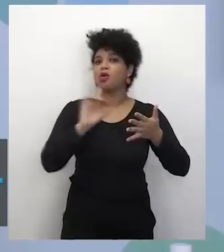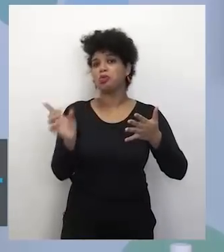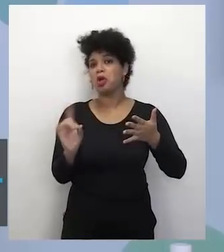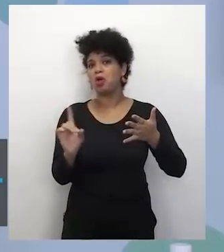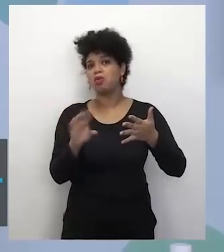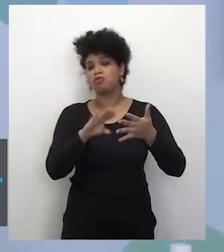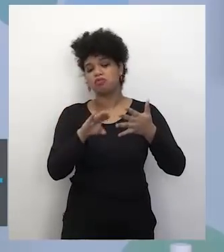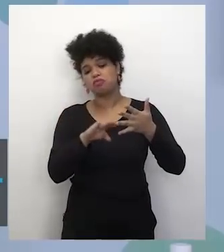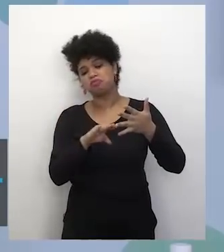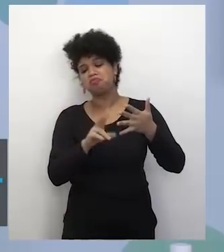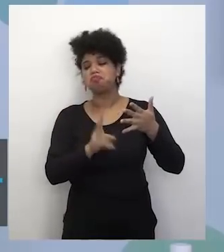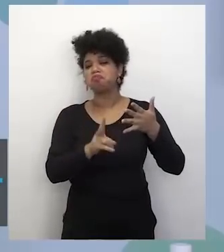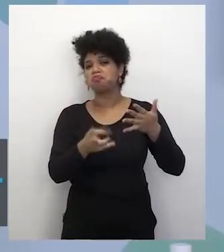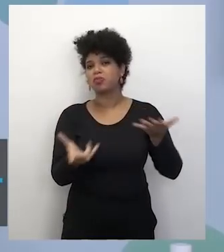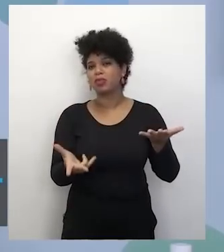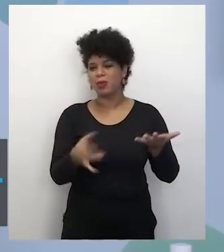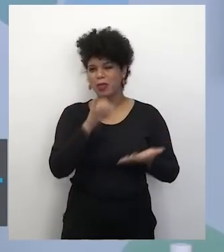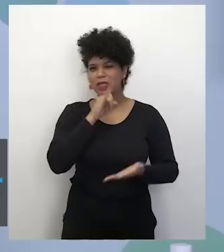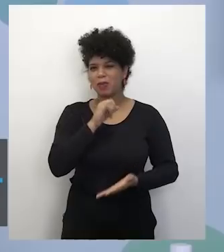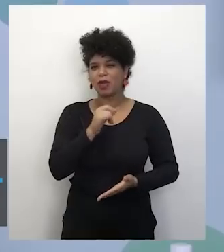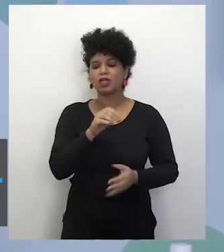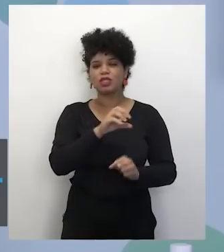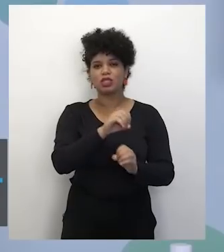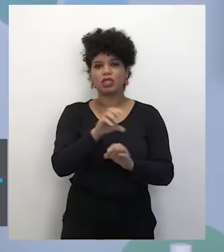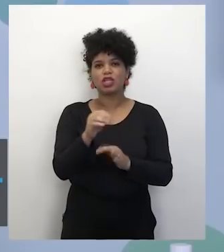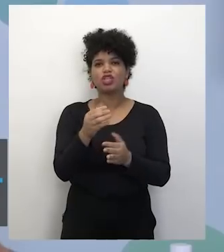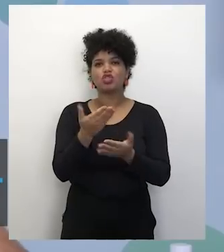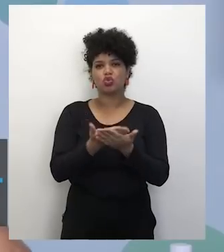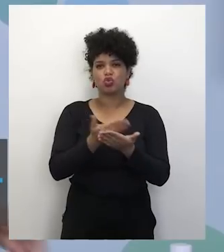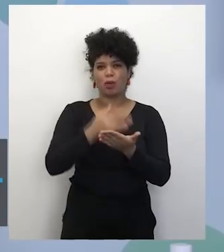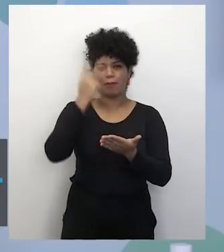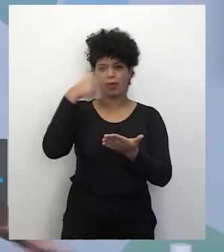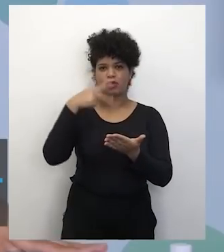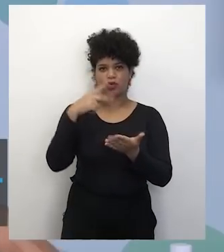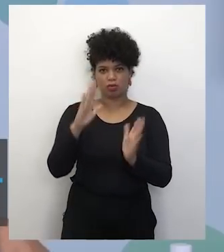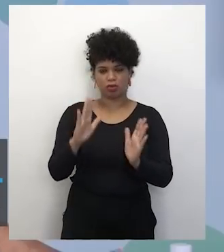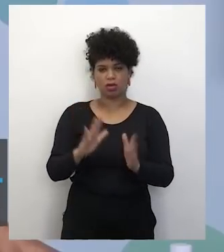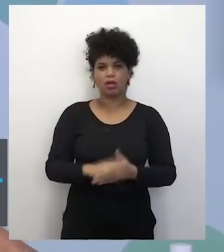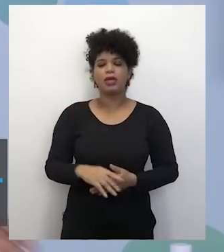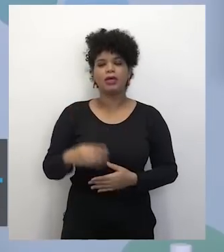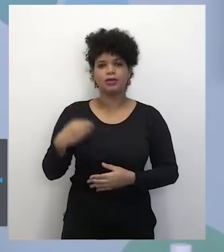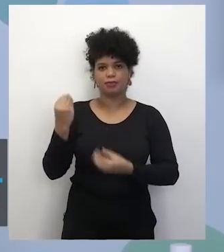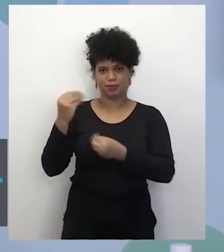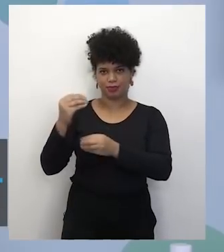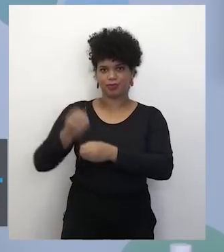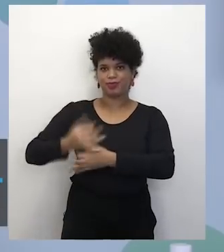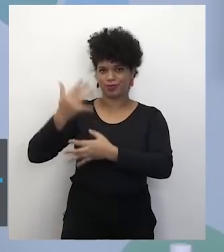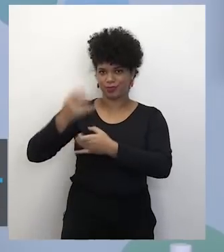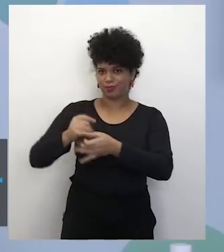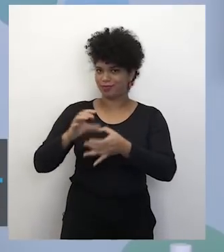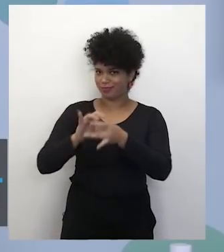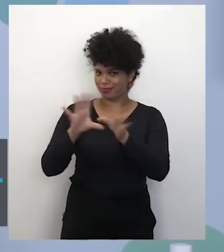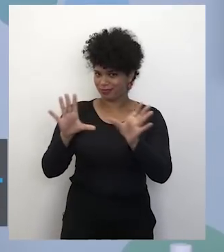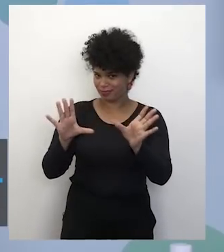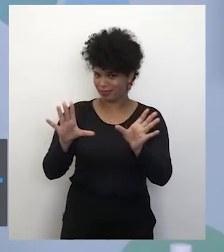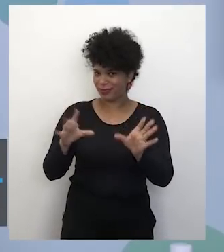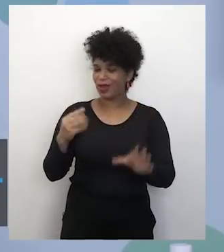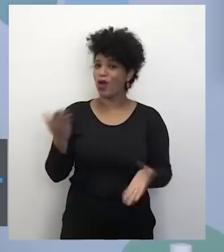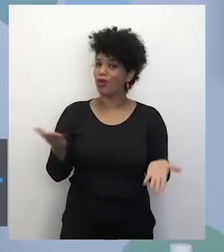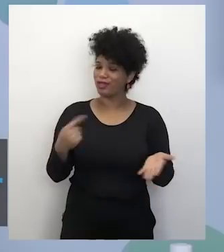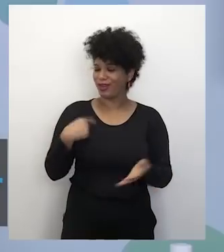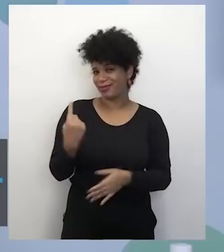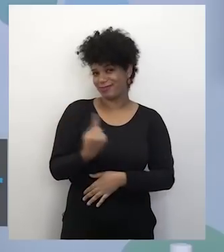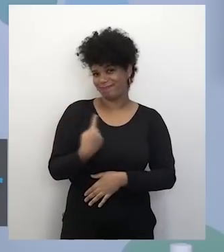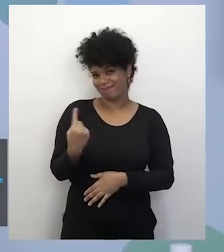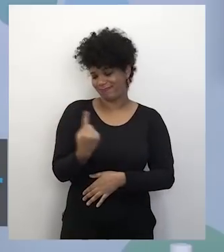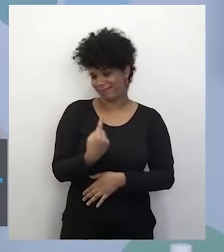dos estudos? Essa é a evidência. Tá? Eu vou deixar o chat aberto. Vocês perceberam que hoje eu estou sozinha,